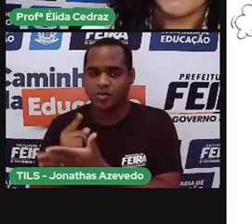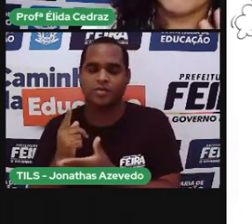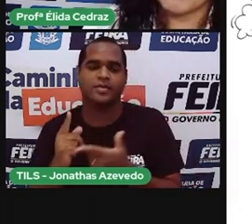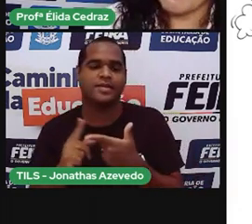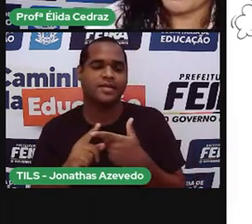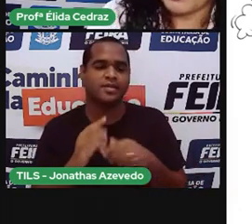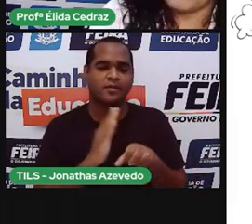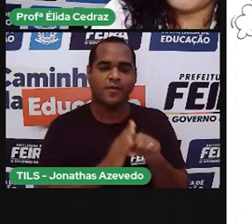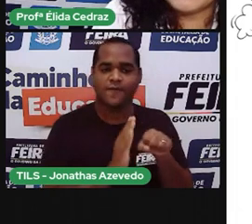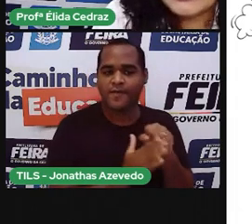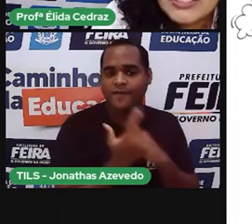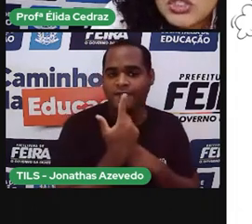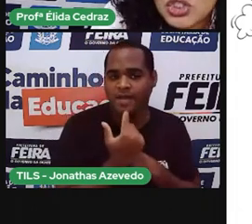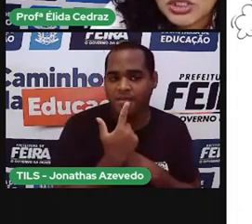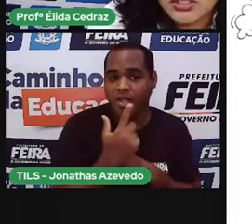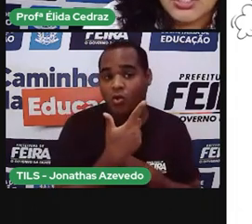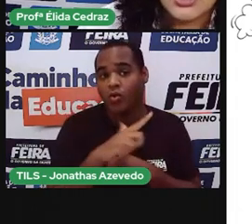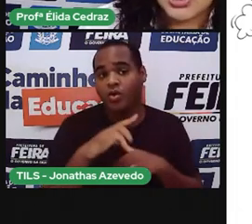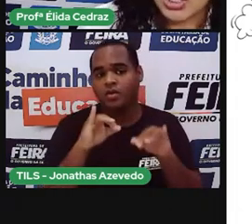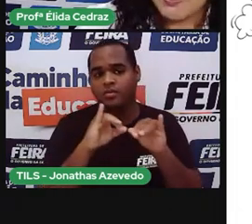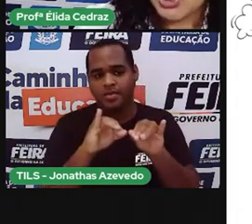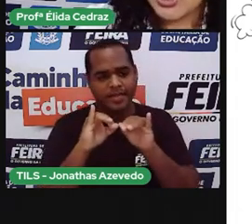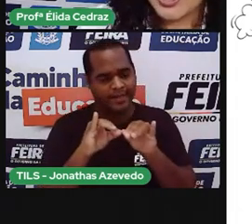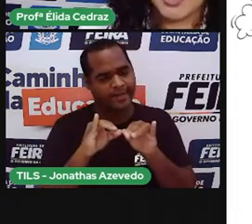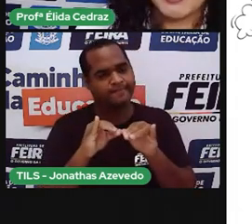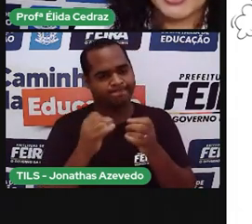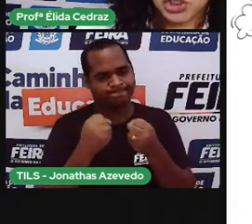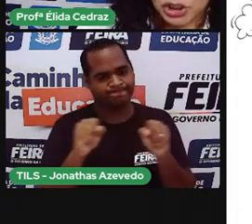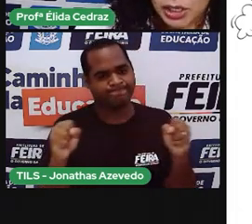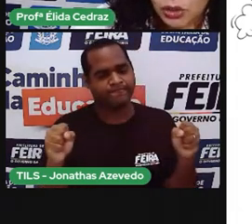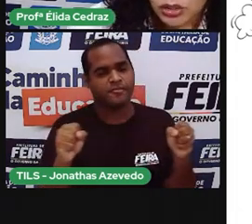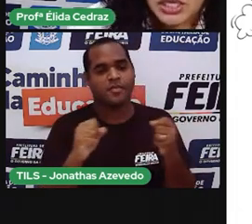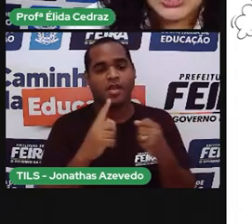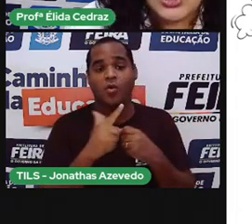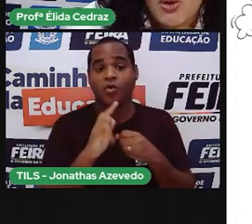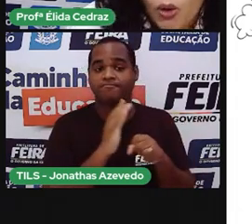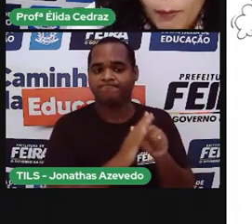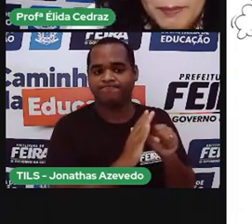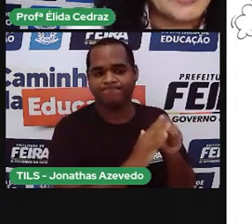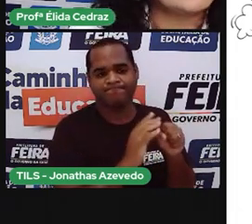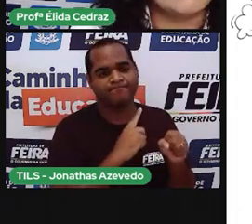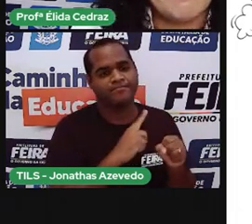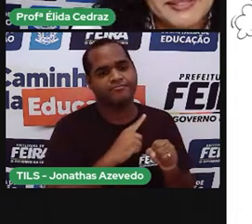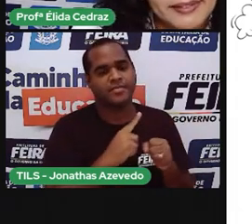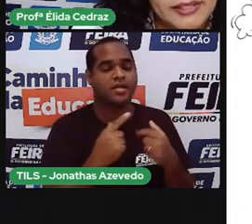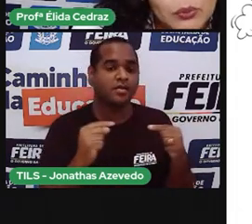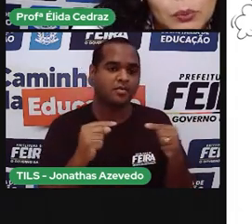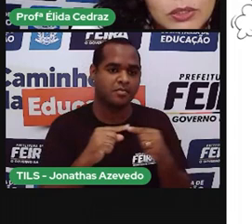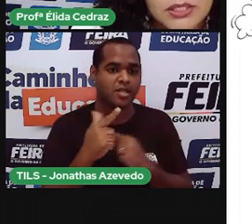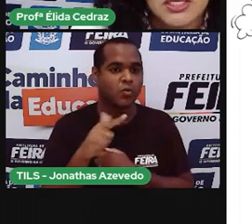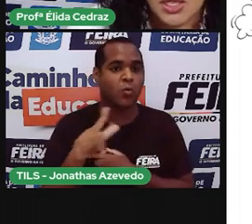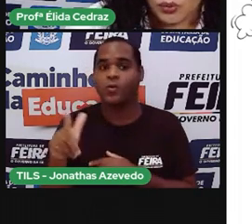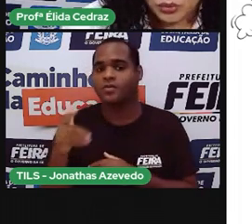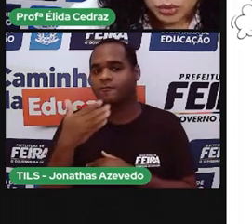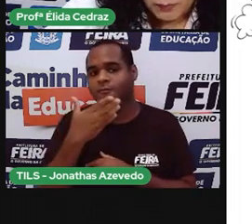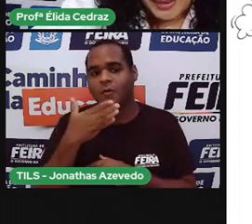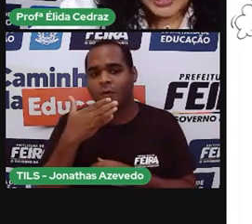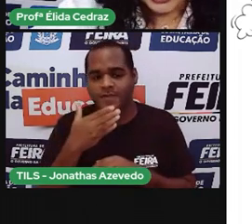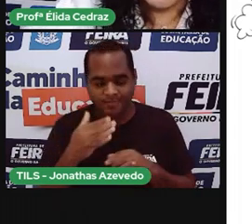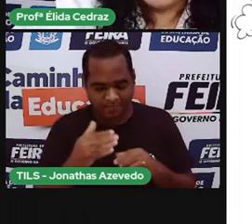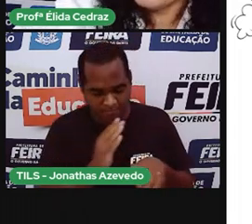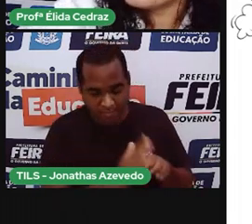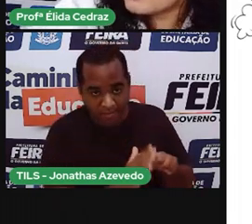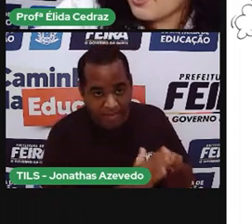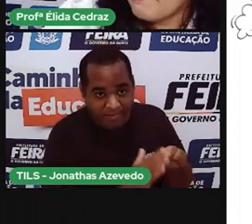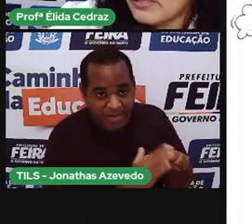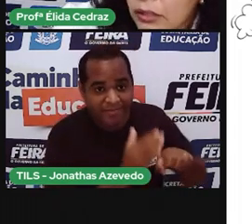tomate no supermercado grande, geralmente tem aquela batatinha enorme, parece uma batata doce. O tomate